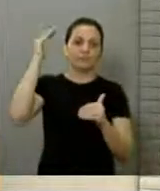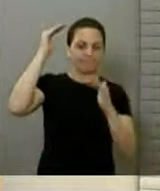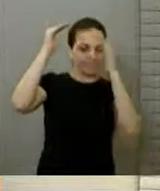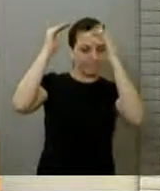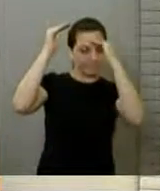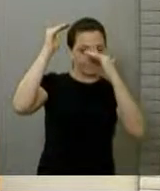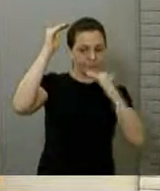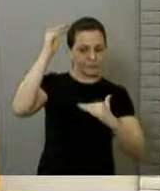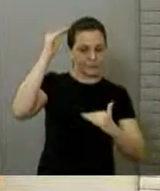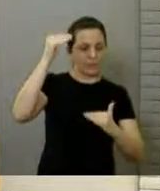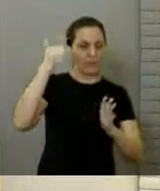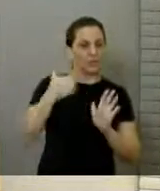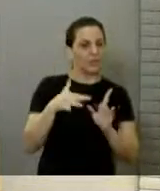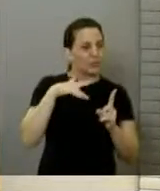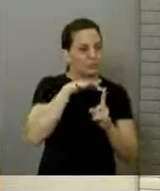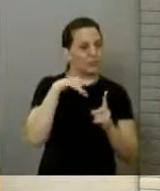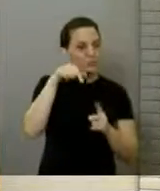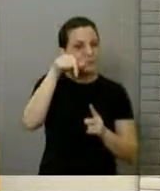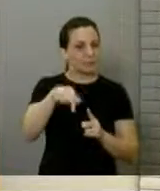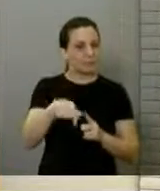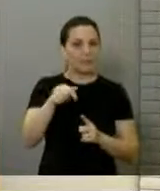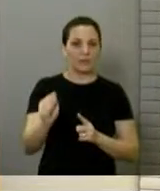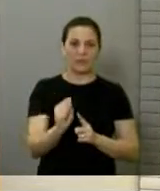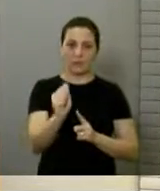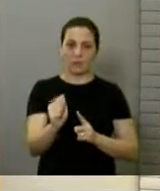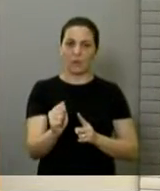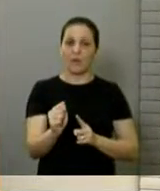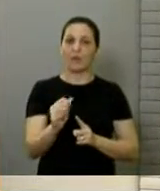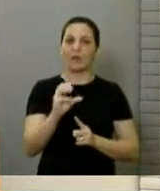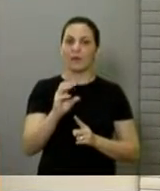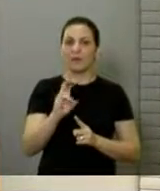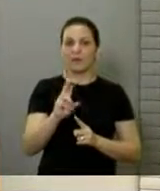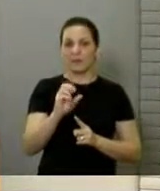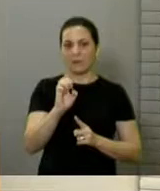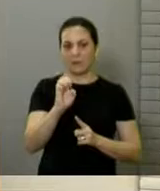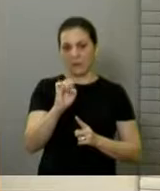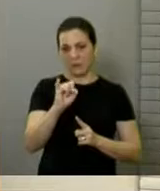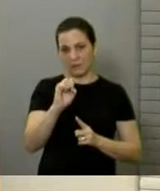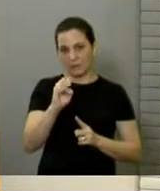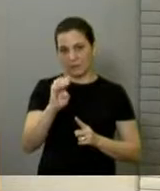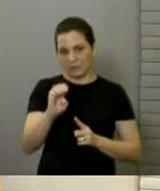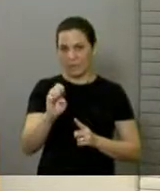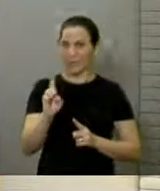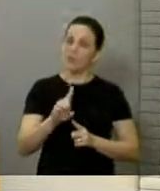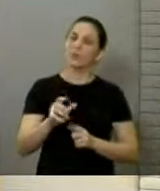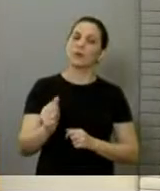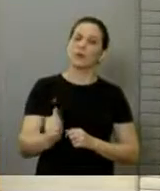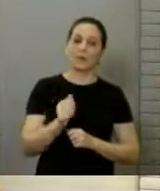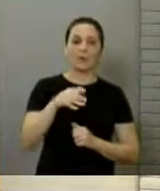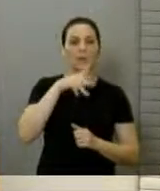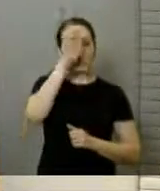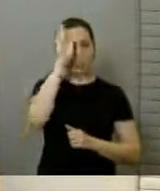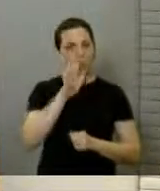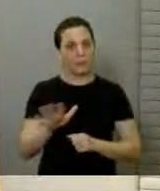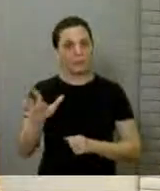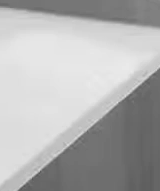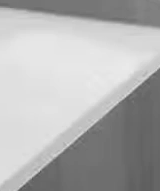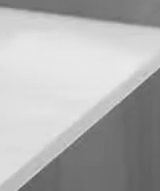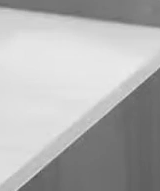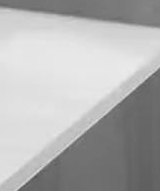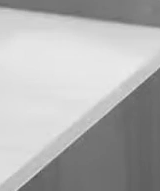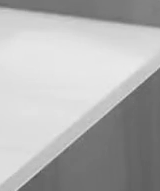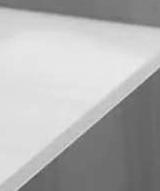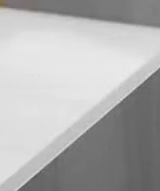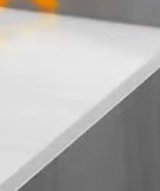e repercute mesmo. A crise hoje não é de Araraquara, é do Brasil. Boa noite.